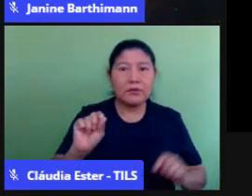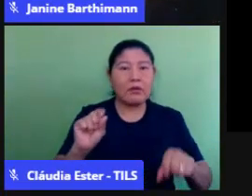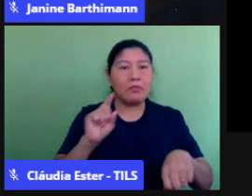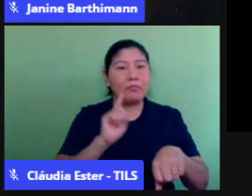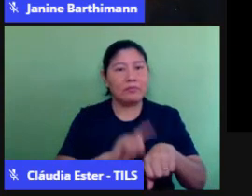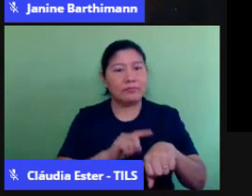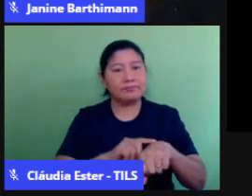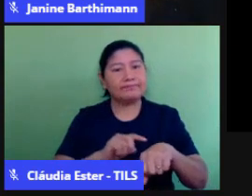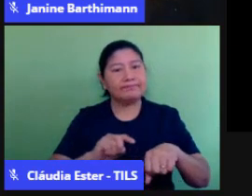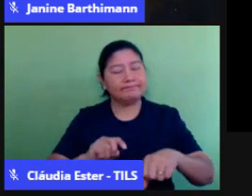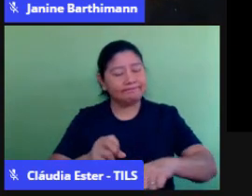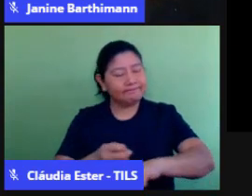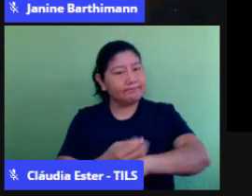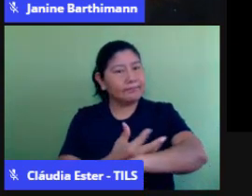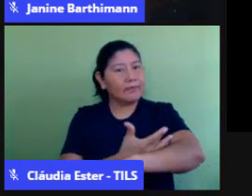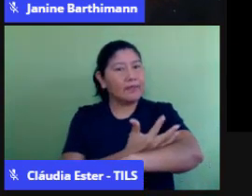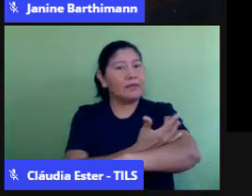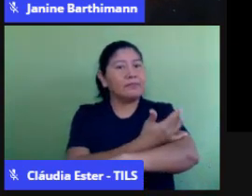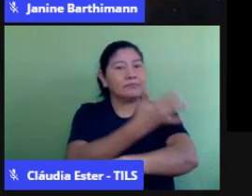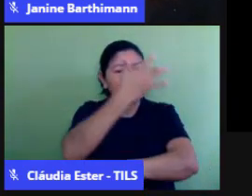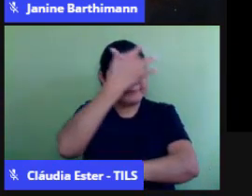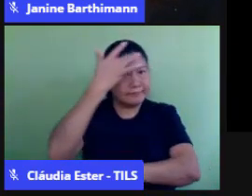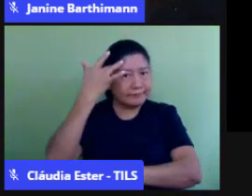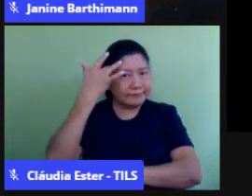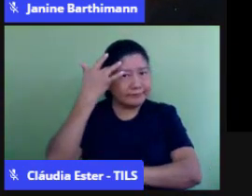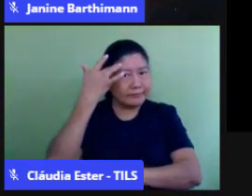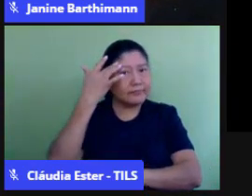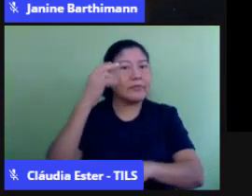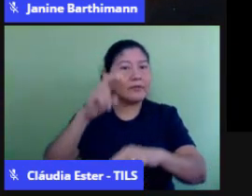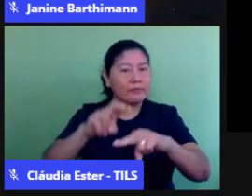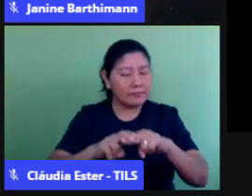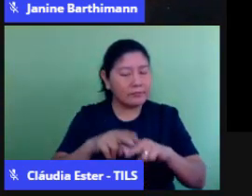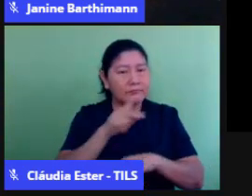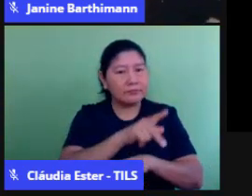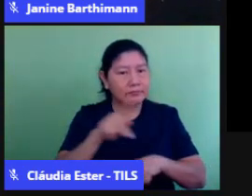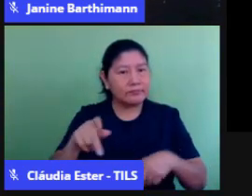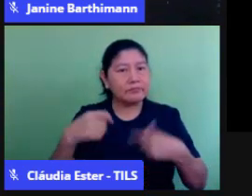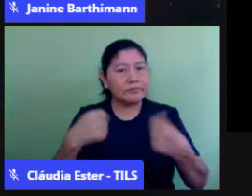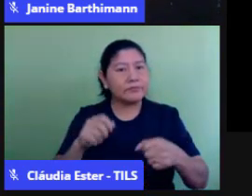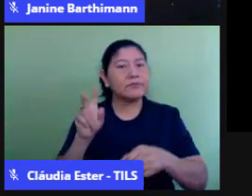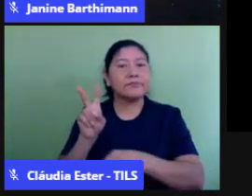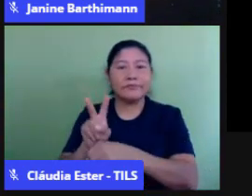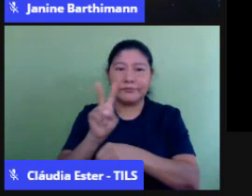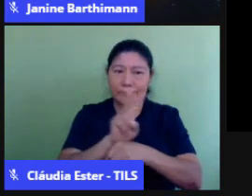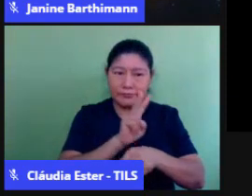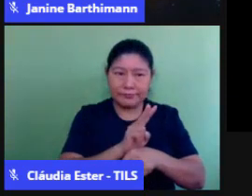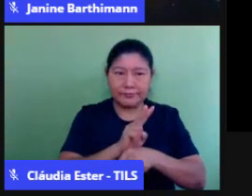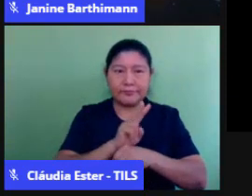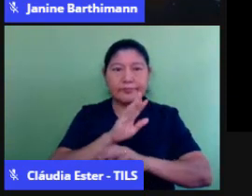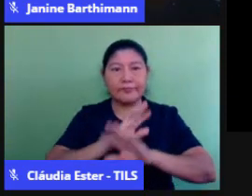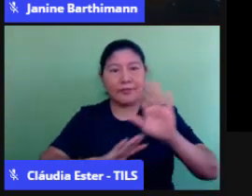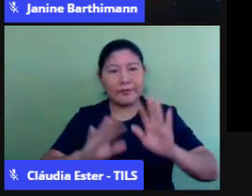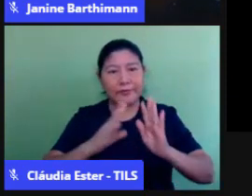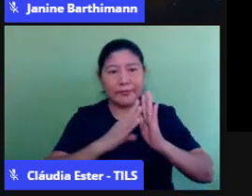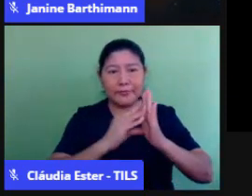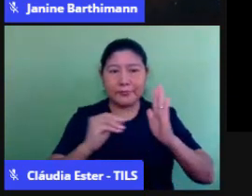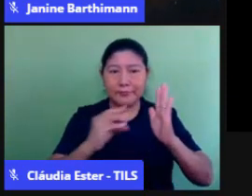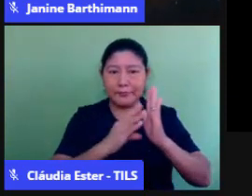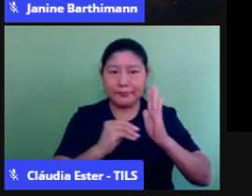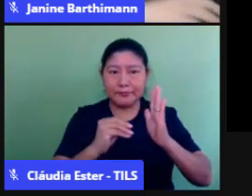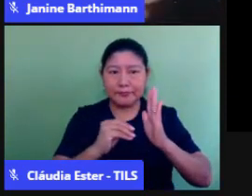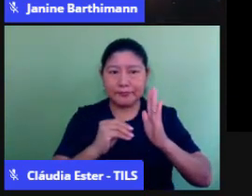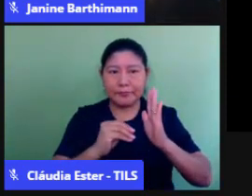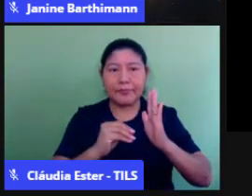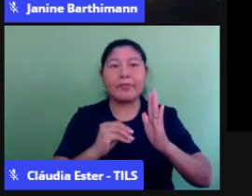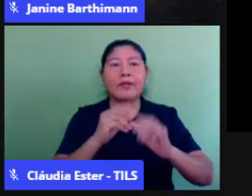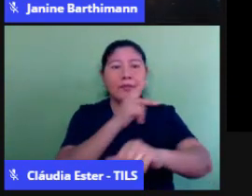o professor tem que ter essa ênfase, né? Os modelos pedagógicos inovadores mostram